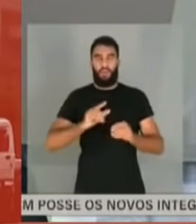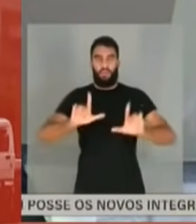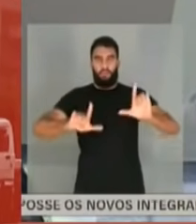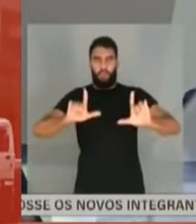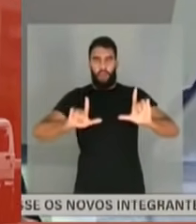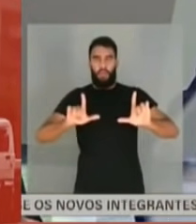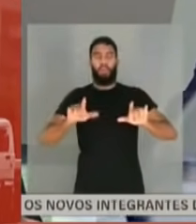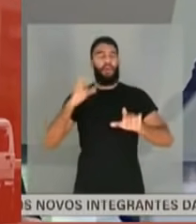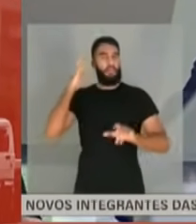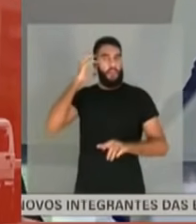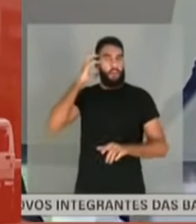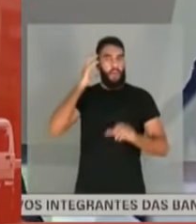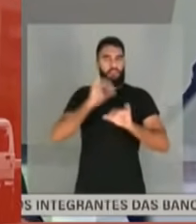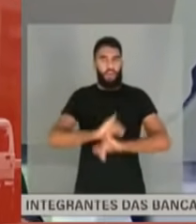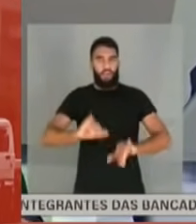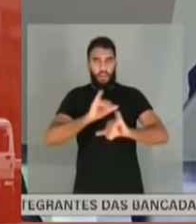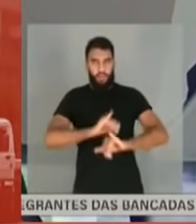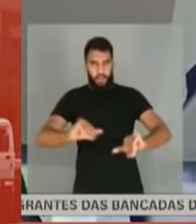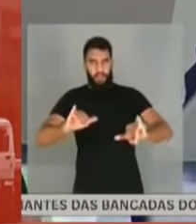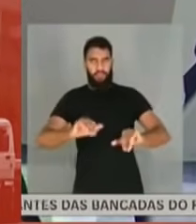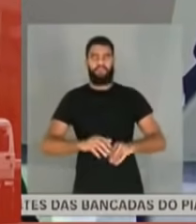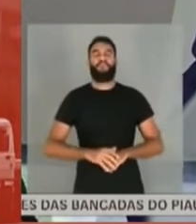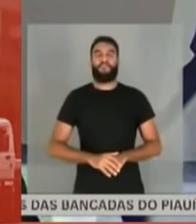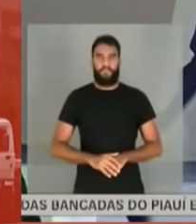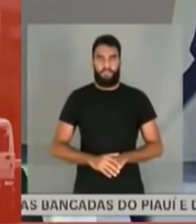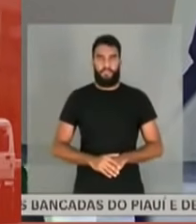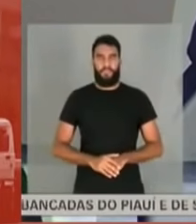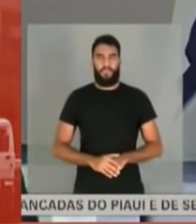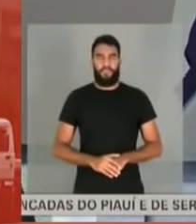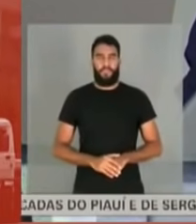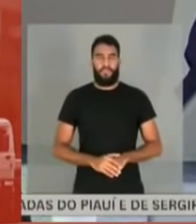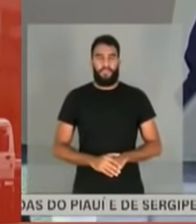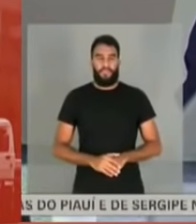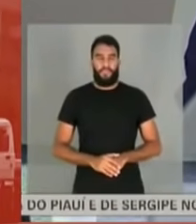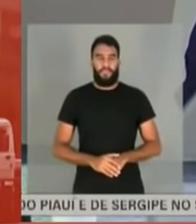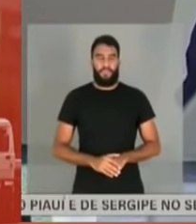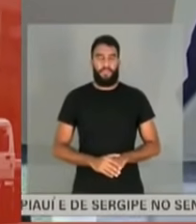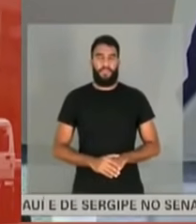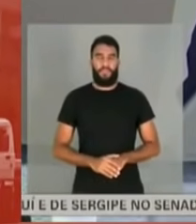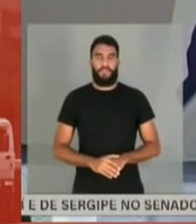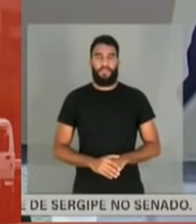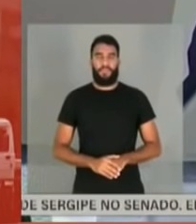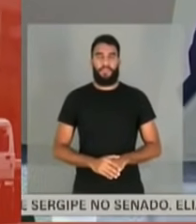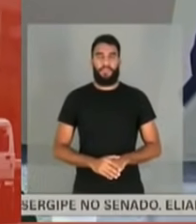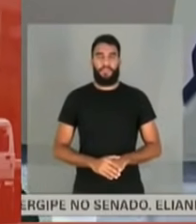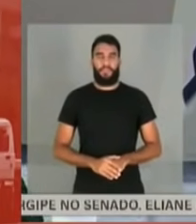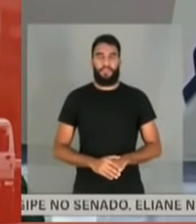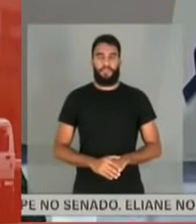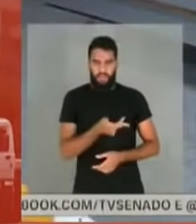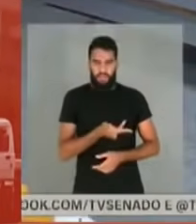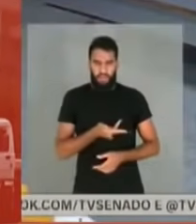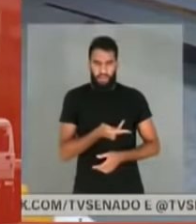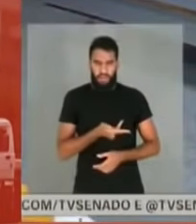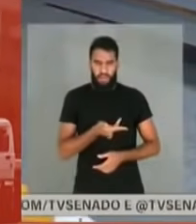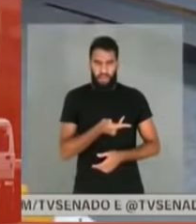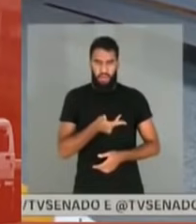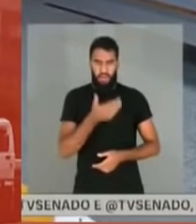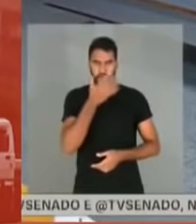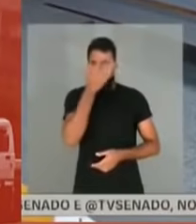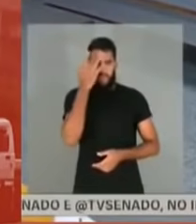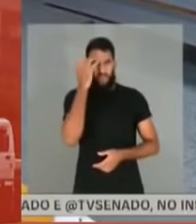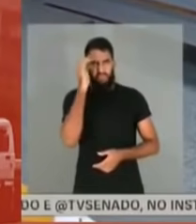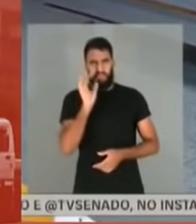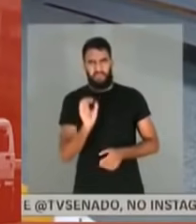nem de democrática da igreja com o Estado. Quer dizer, o que que um reverendo